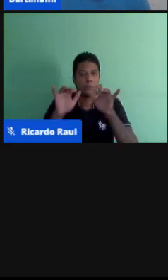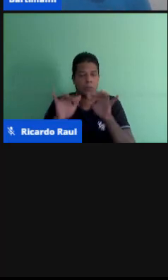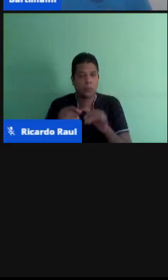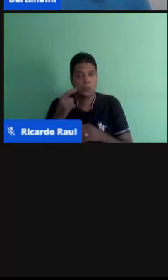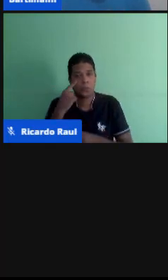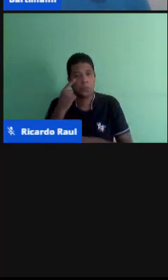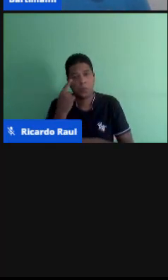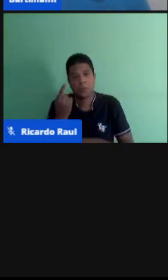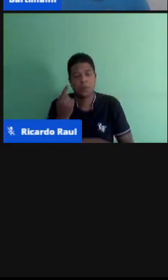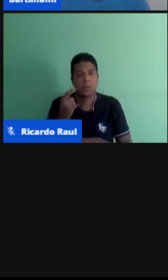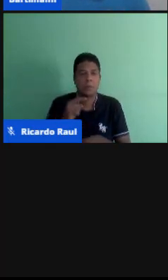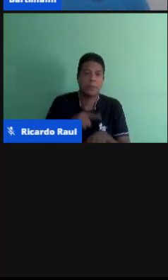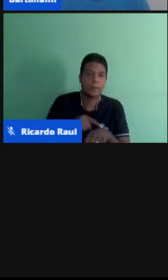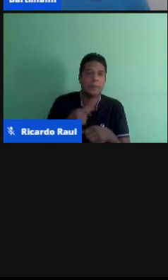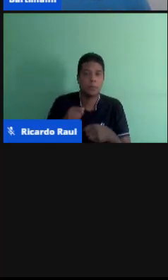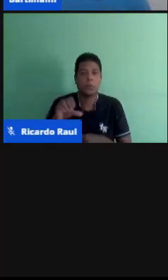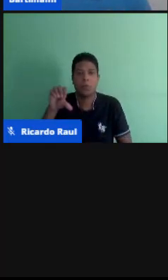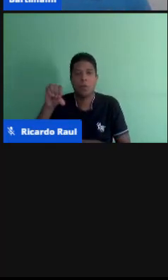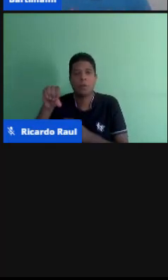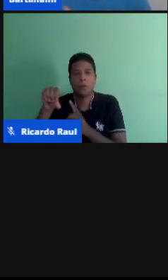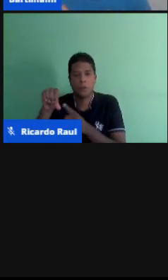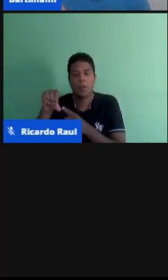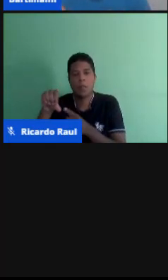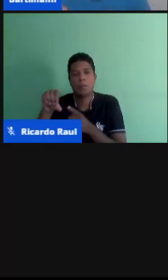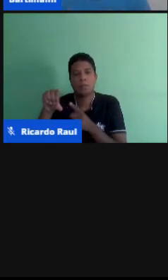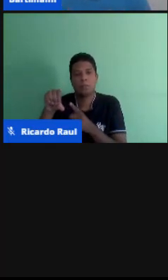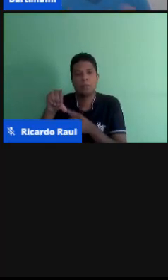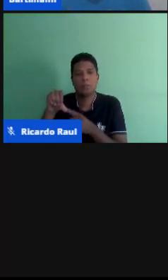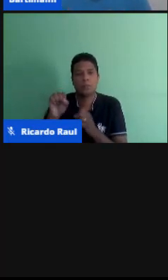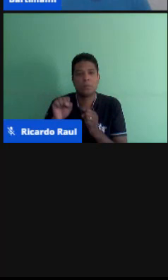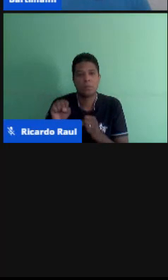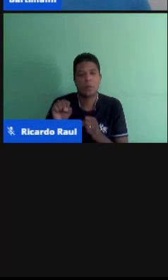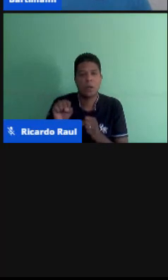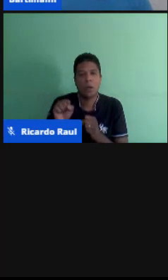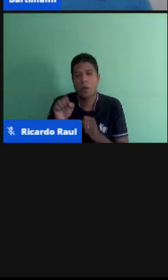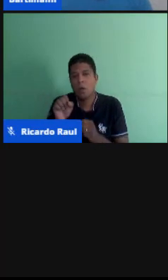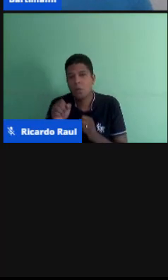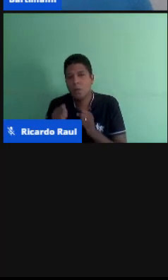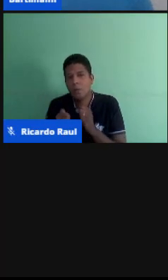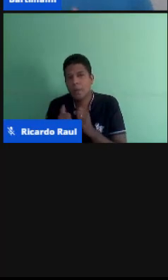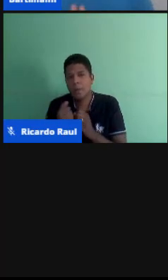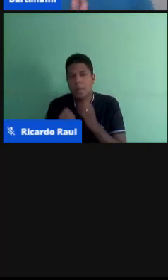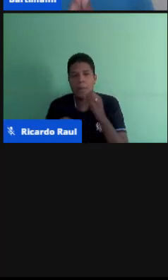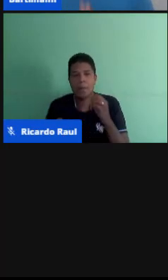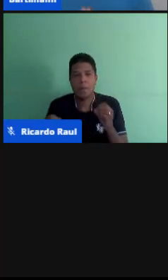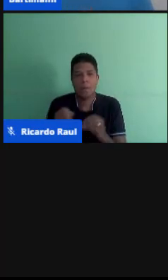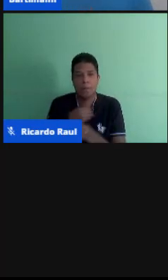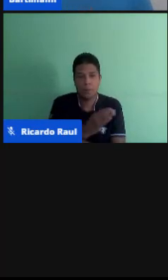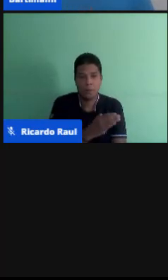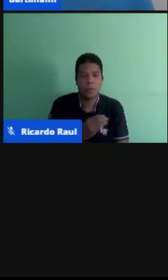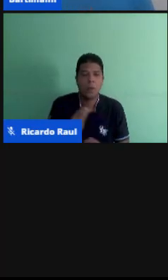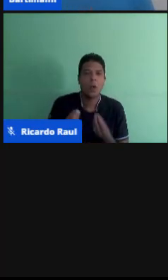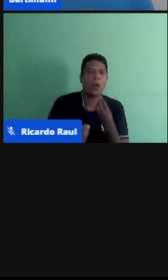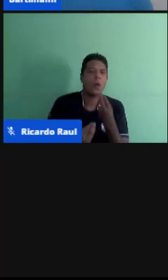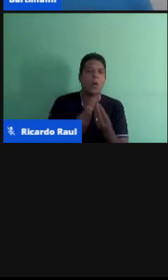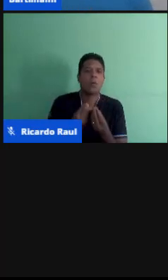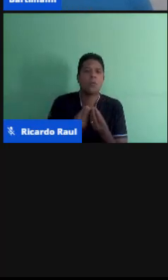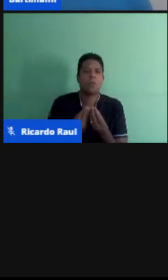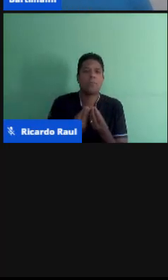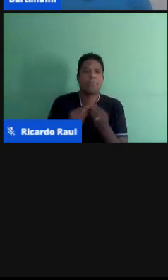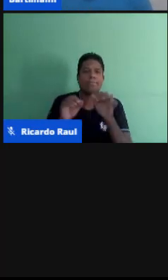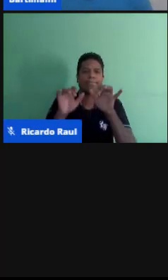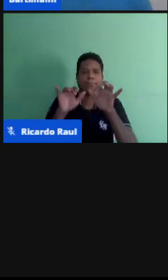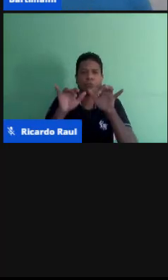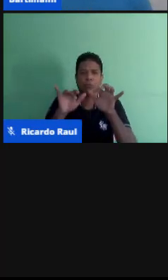ver isso ainda, mas o Landsat 9 já está para estar quase em operação, né? Como que é feito o